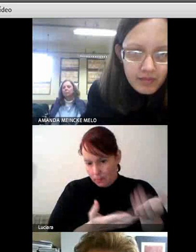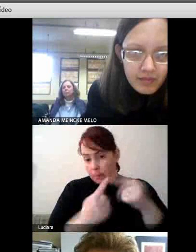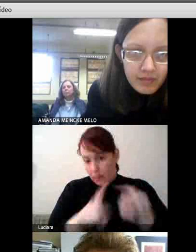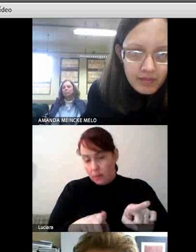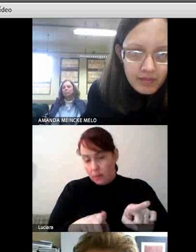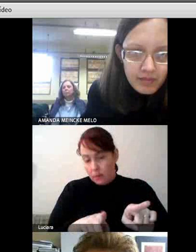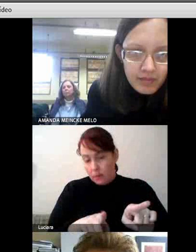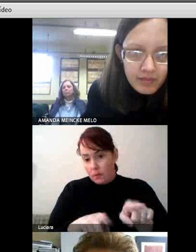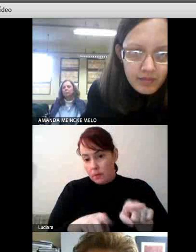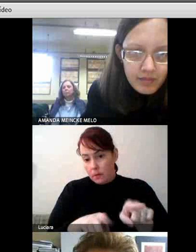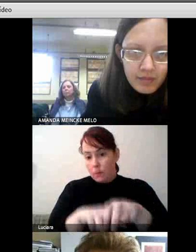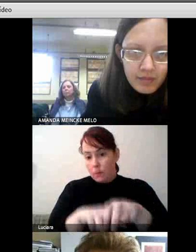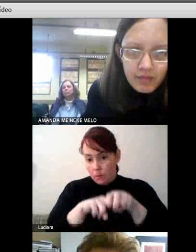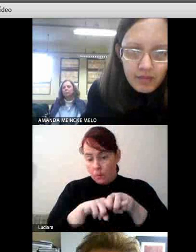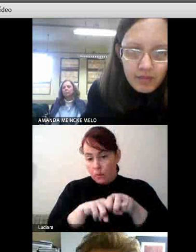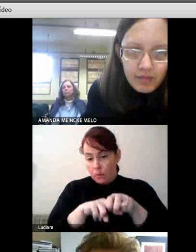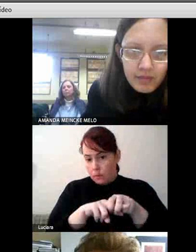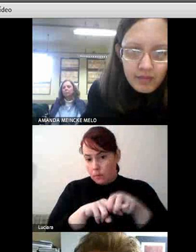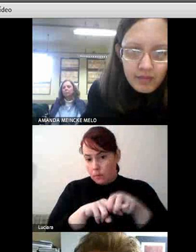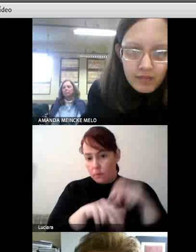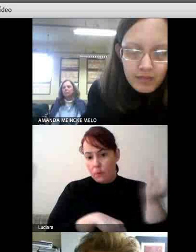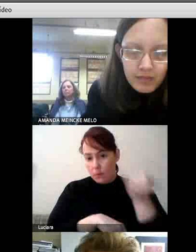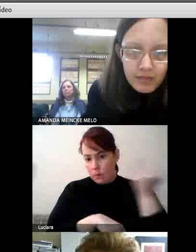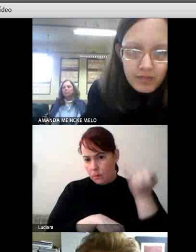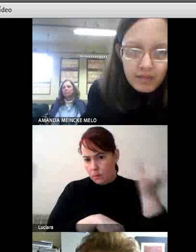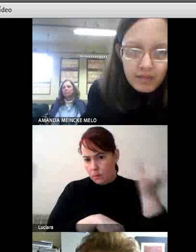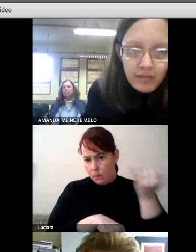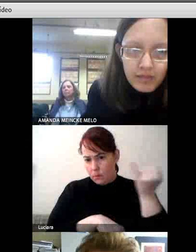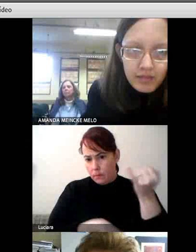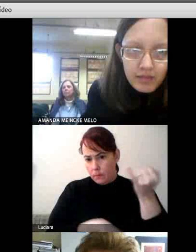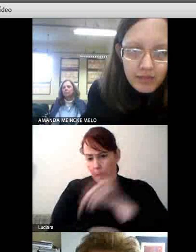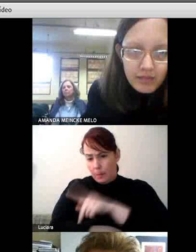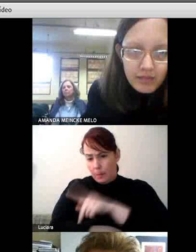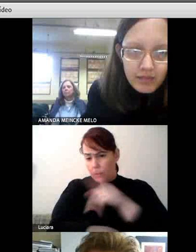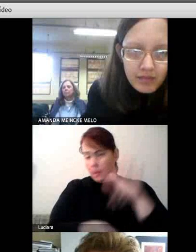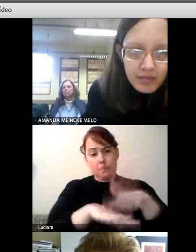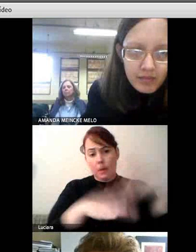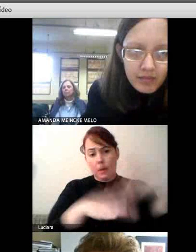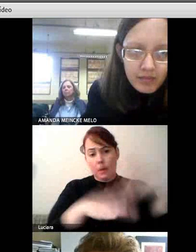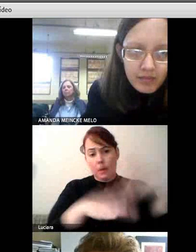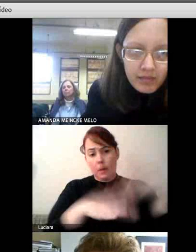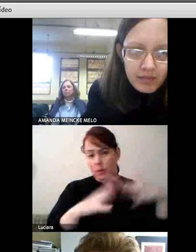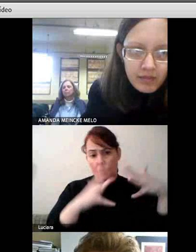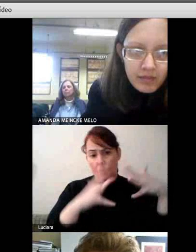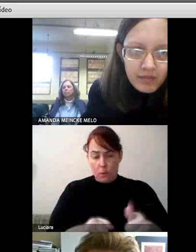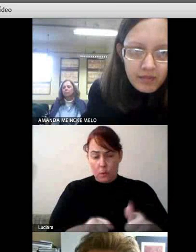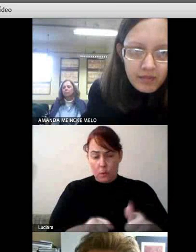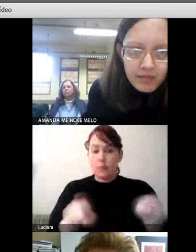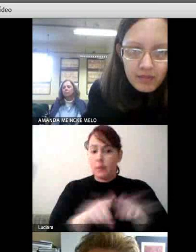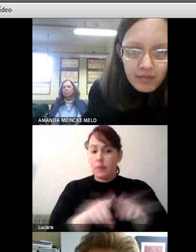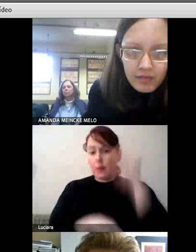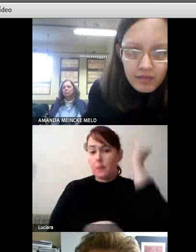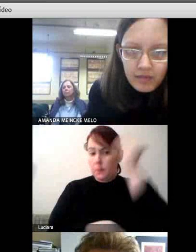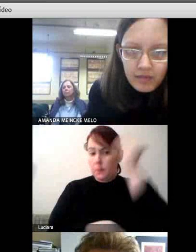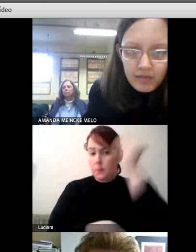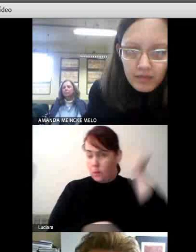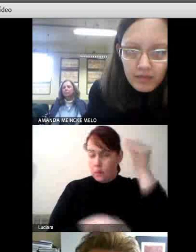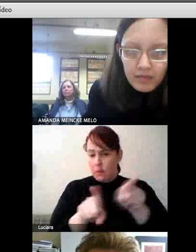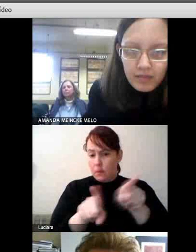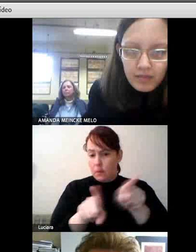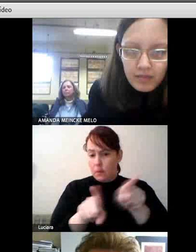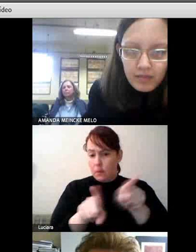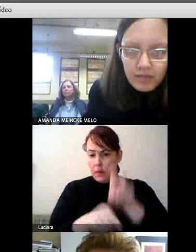as licenciaturas de Química, Física, por exemplo, elas estão diminuindo os alunos, né? E para pedagogia, quem